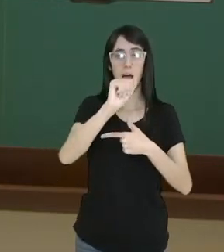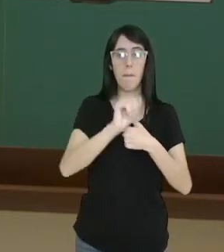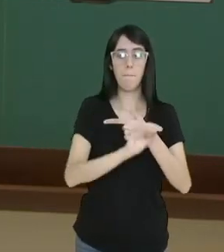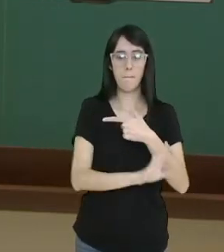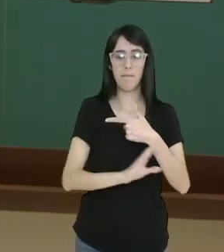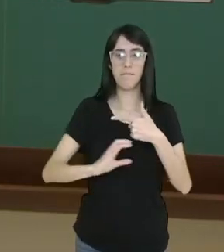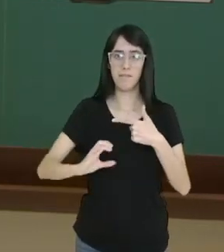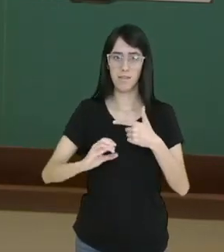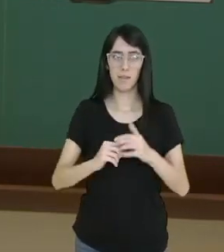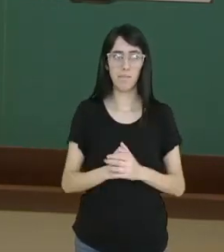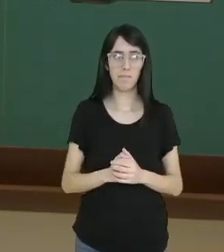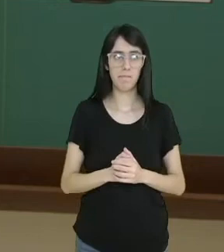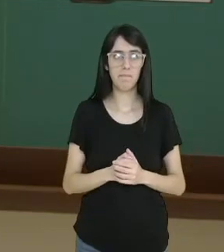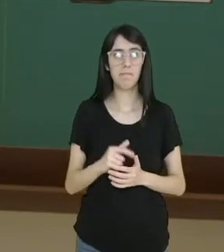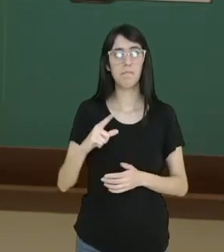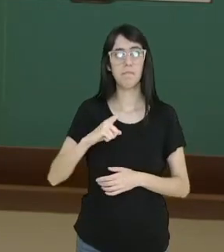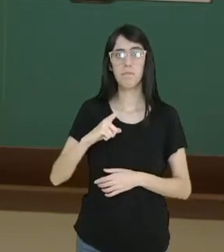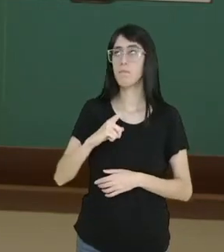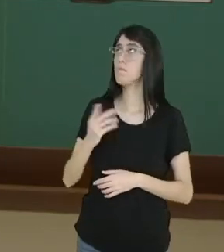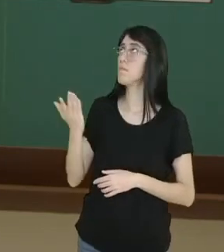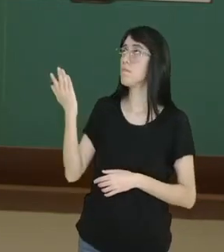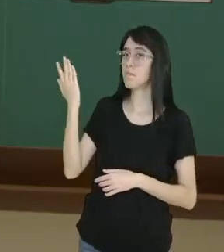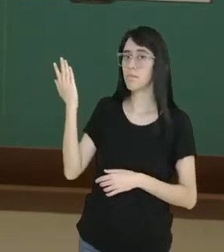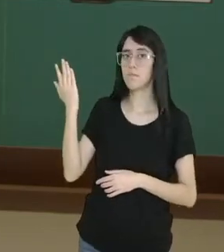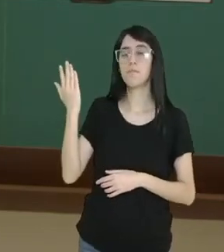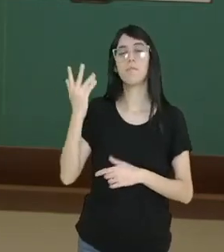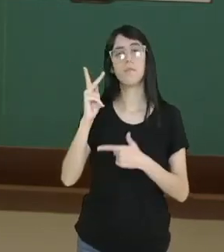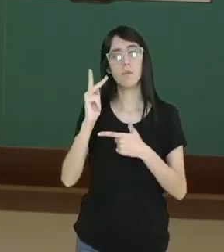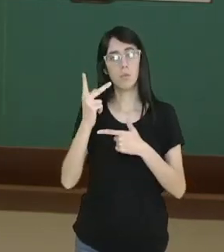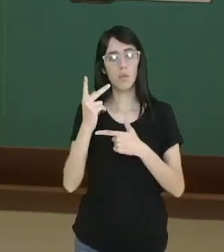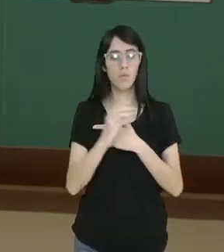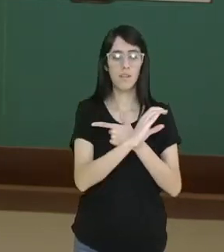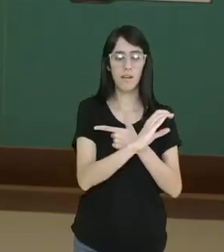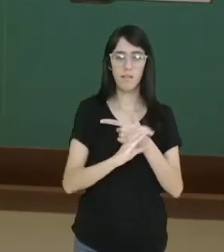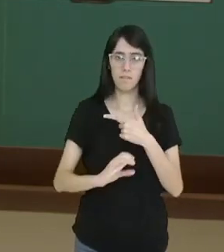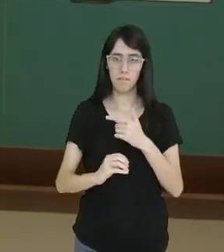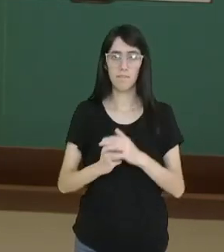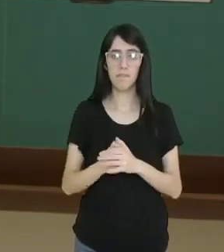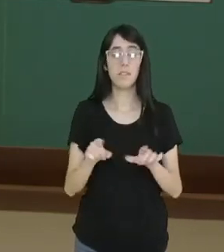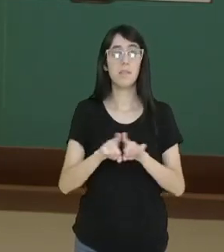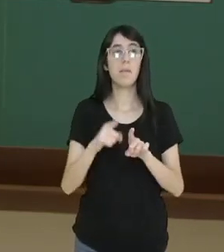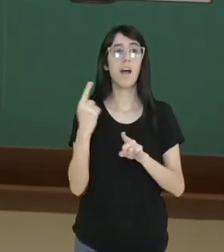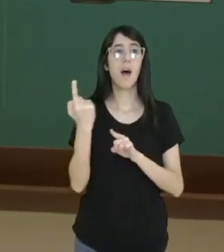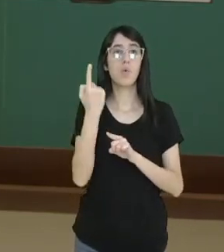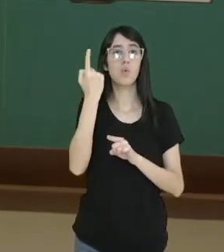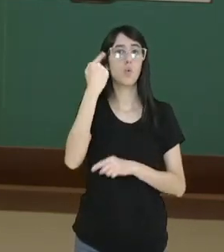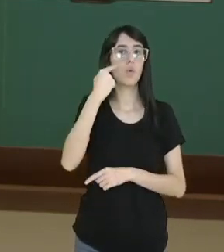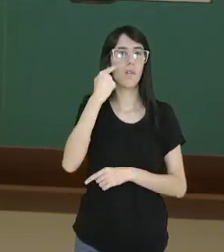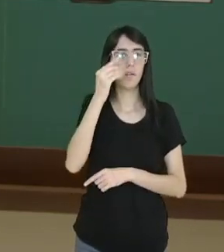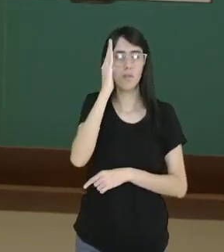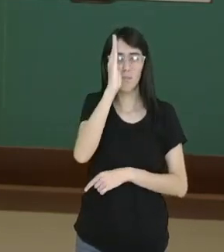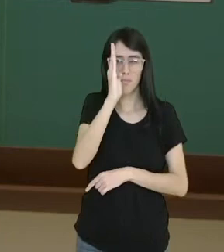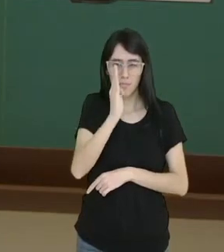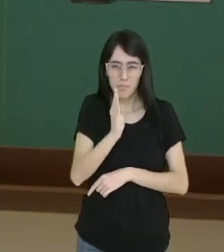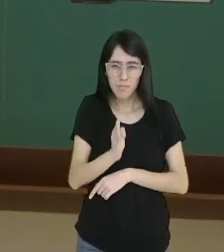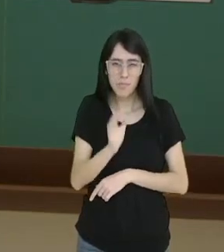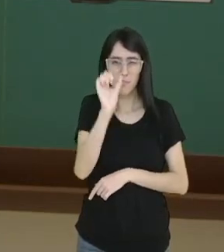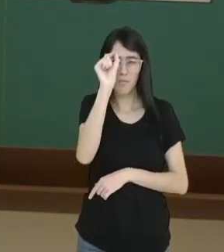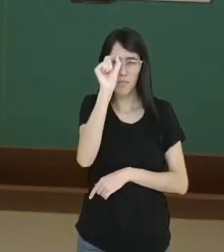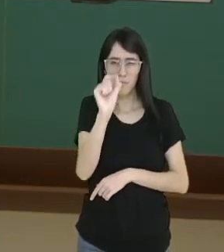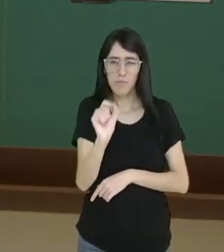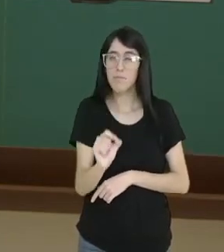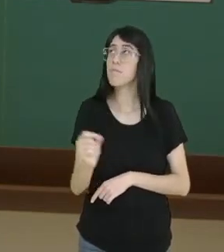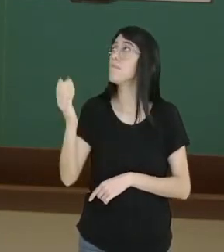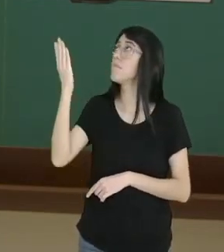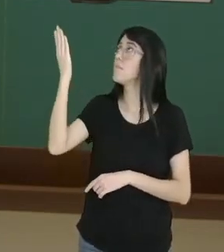escrita a hipotenusa A e os catetos B e C. E aqui foi traçada a altura, ok? Então, no traçar a altura, a gente